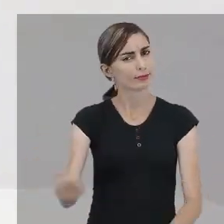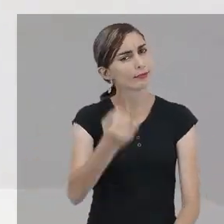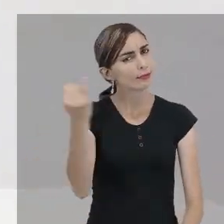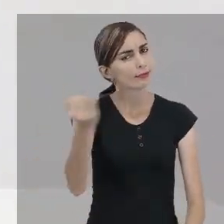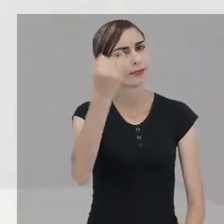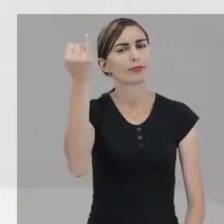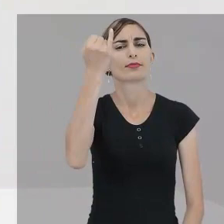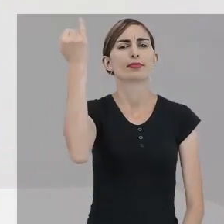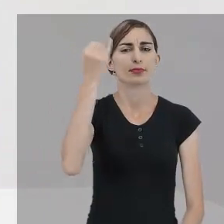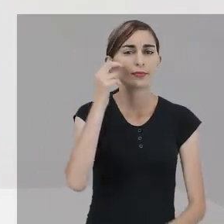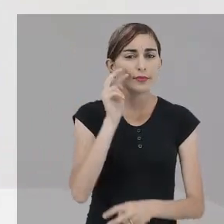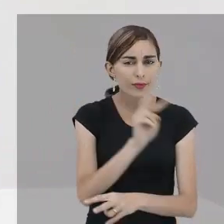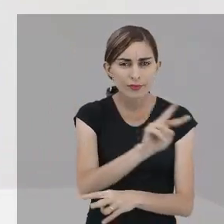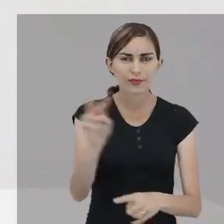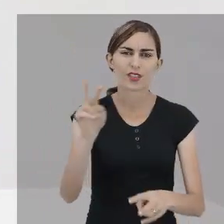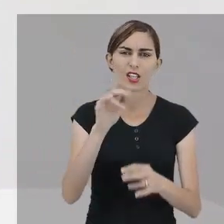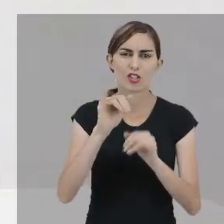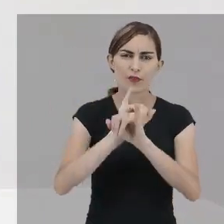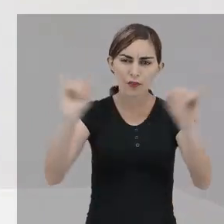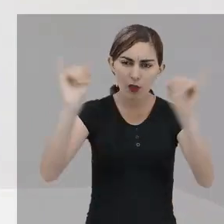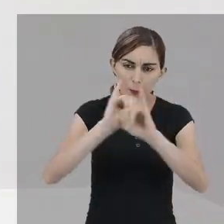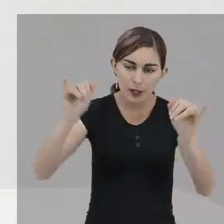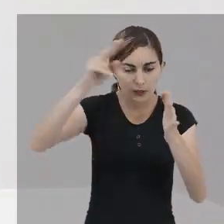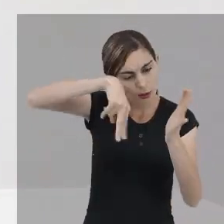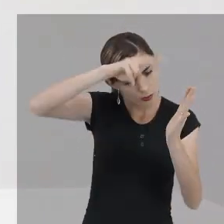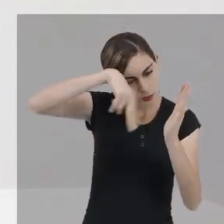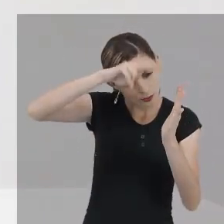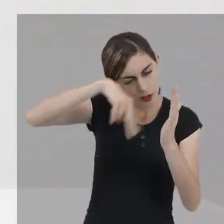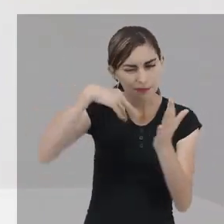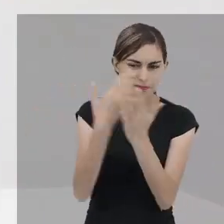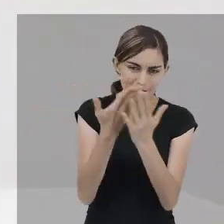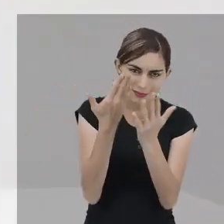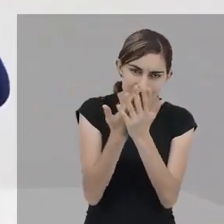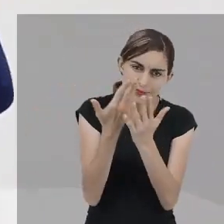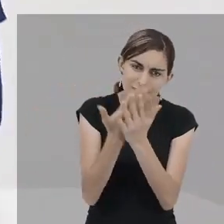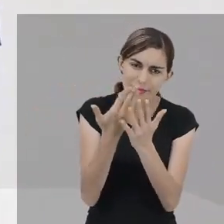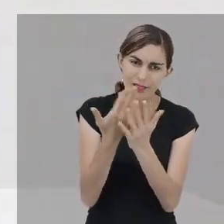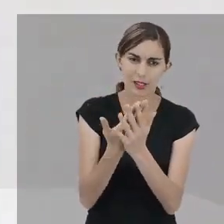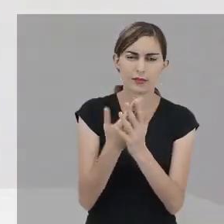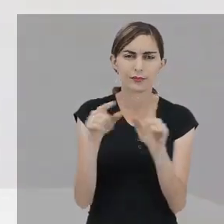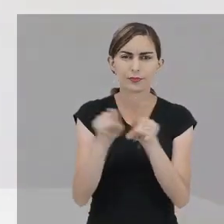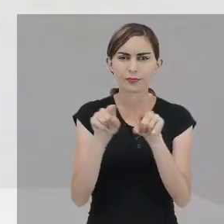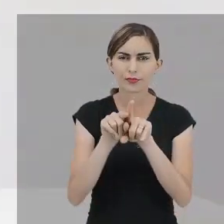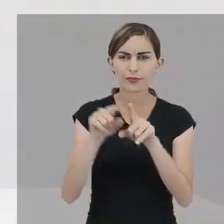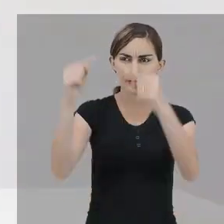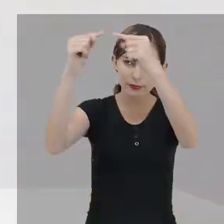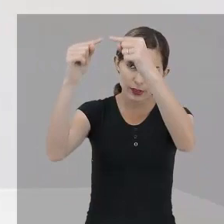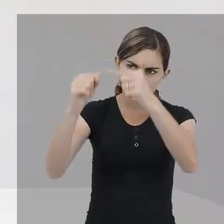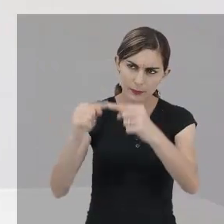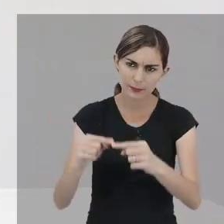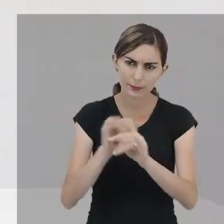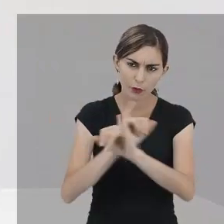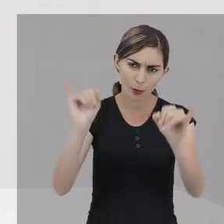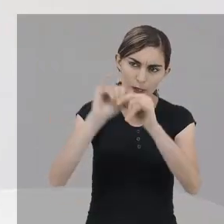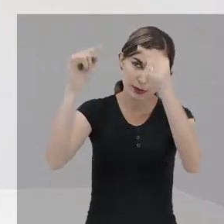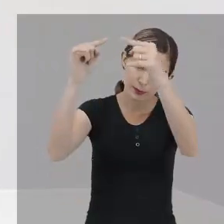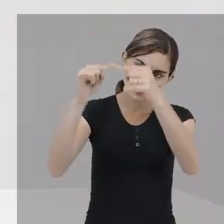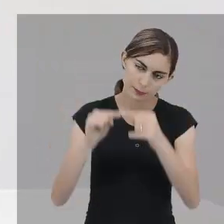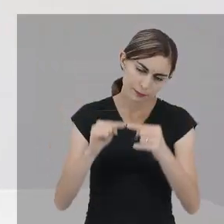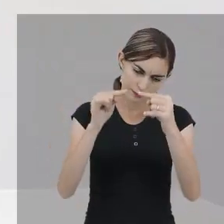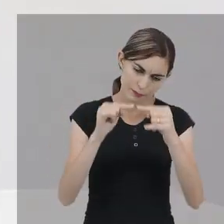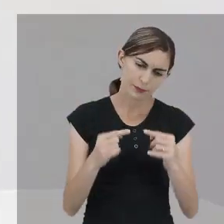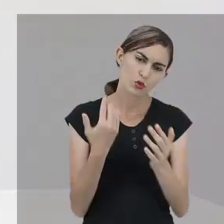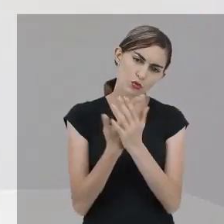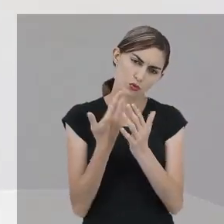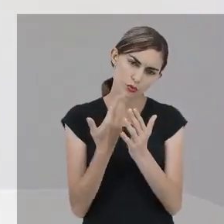muito importante que vocês vejam as informações, leiam as informações, estudem, mas procurem sempre associar tudo isso que vocês